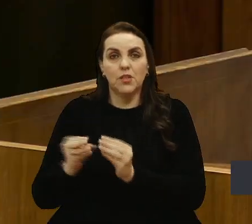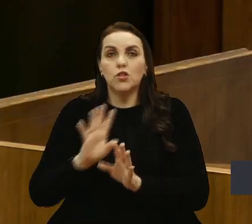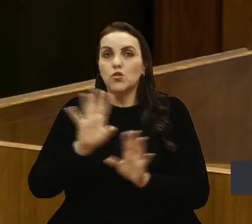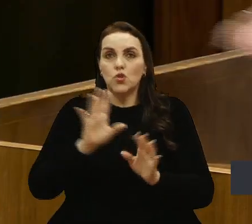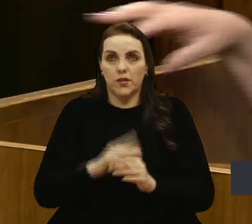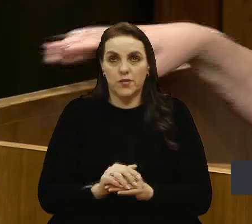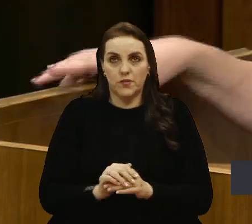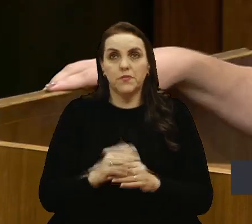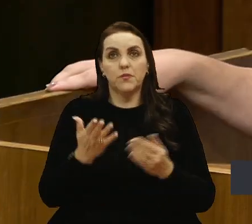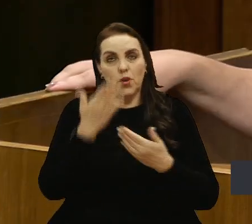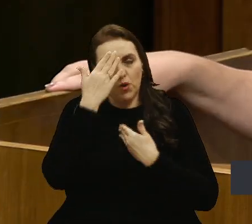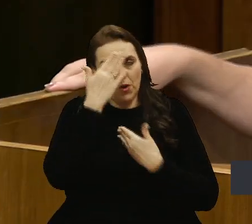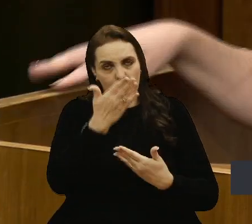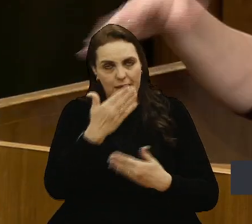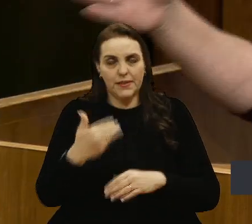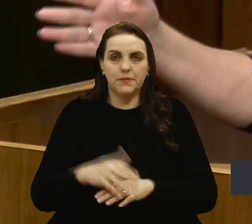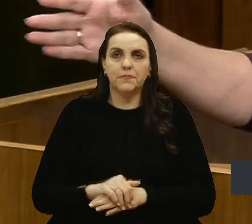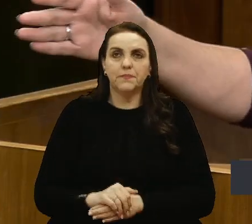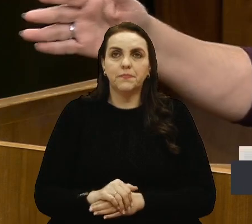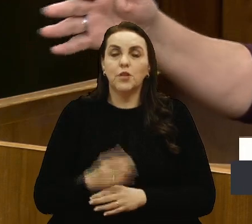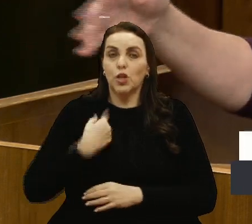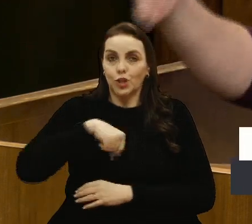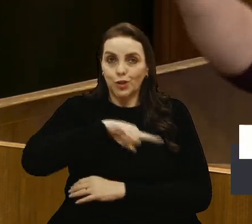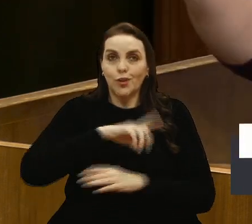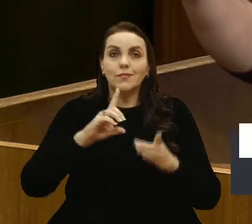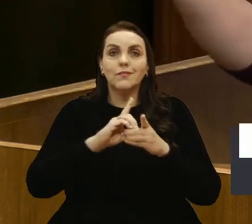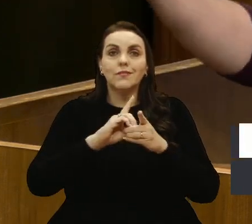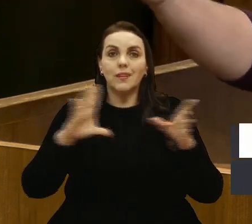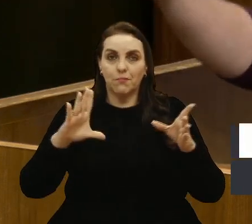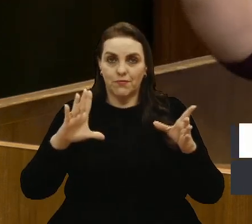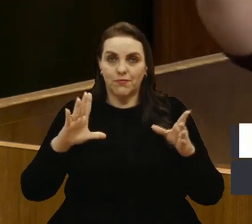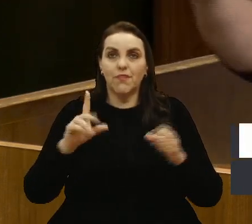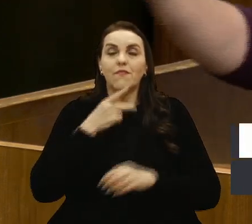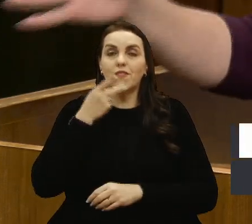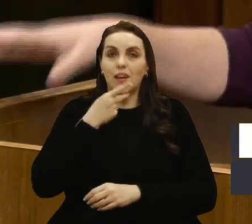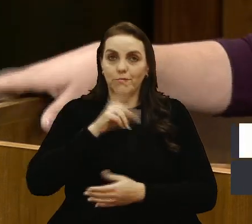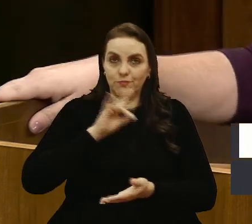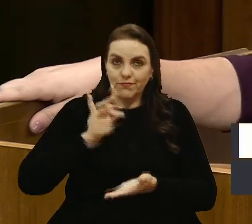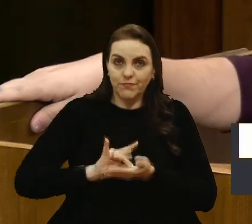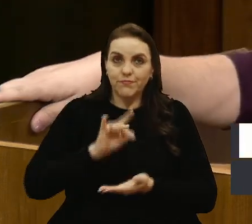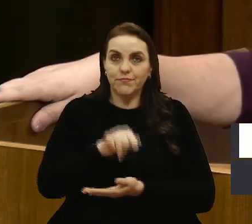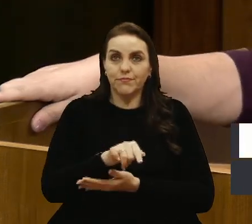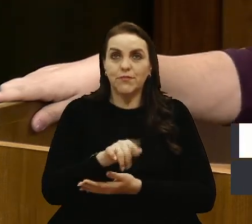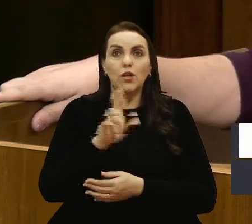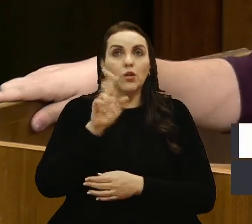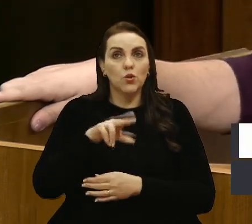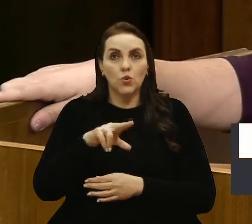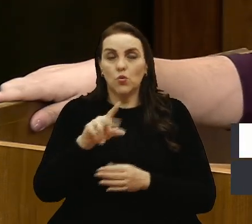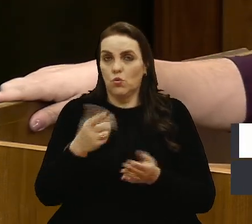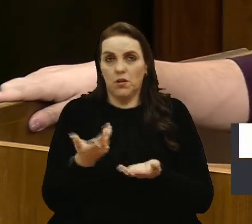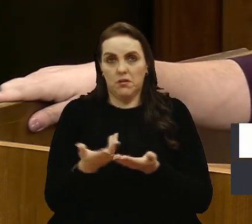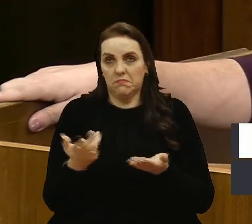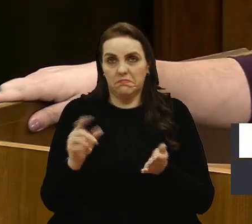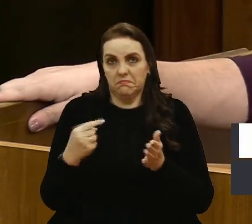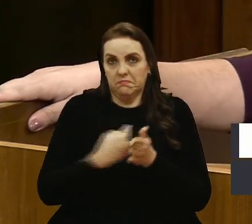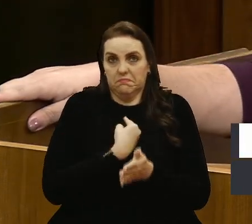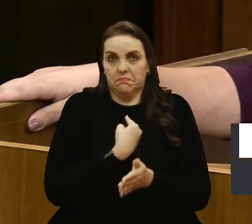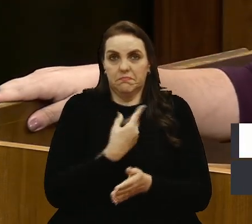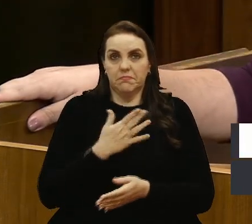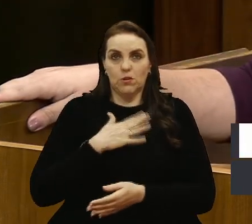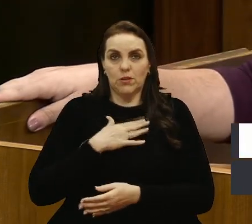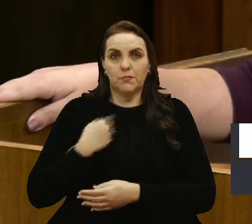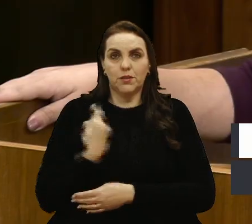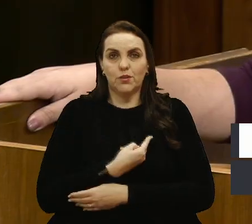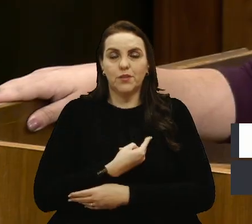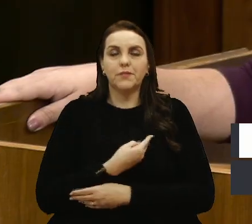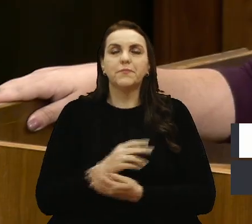gente é democrático, né? A gente fala exatamente, mas não foi consultado, e eu quero, né, reiterar isso. O